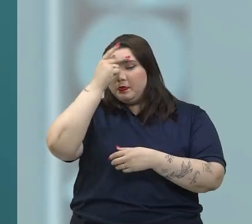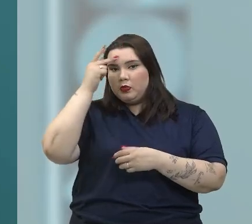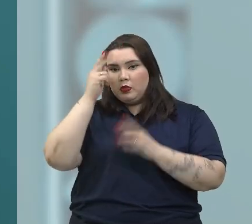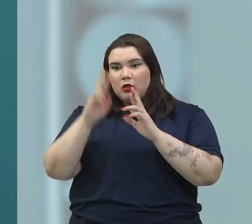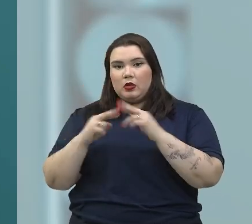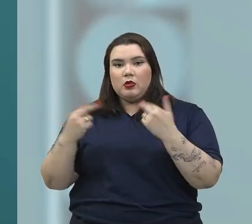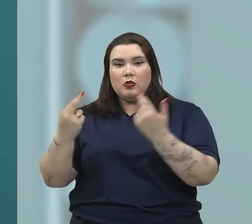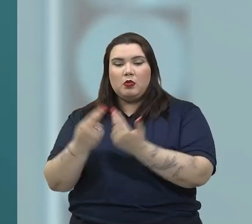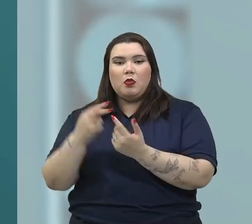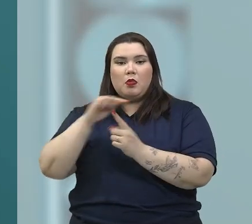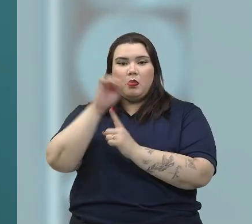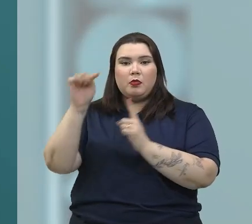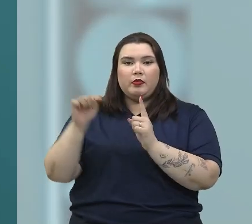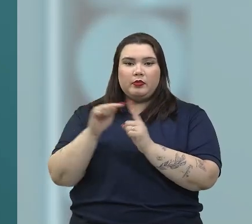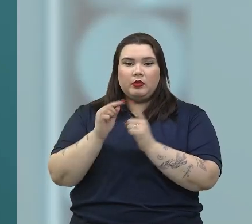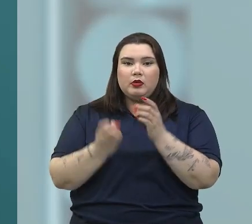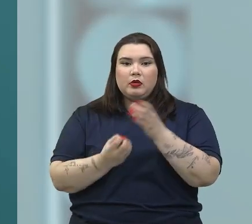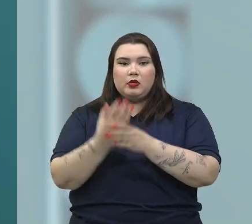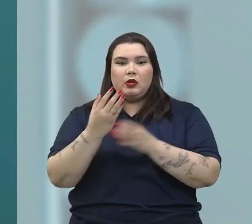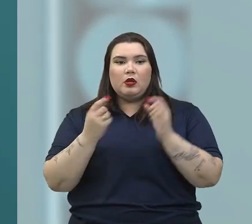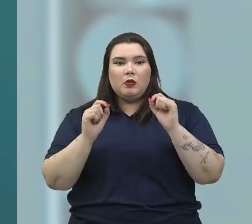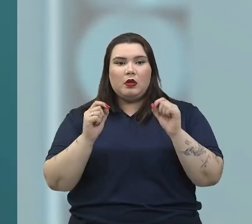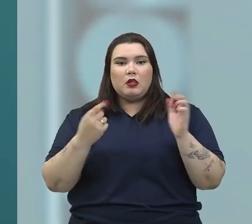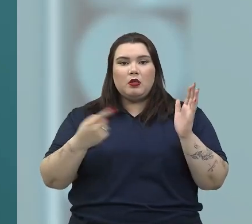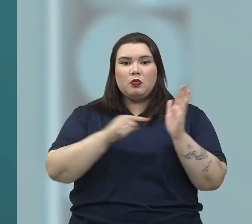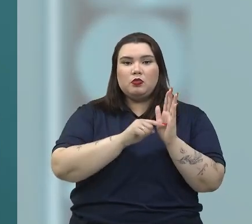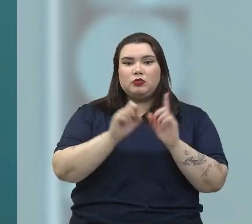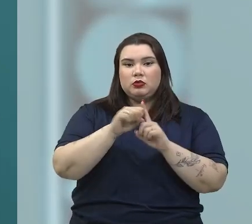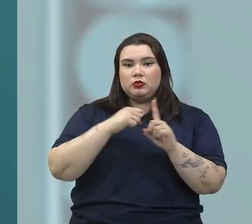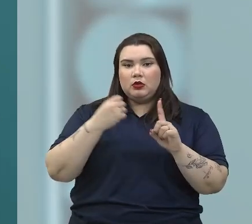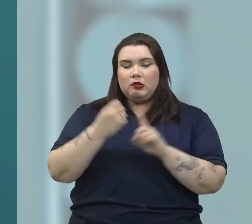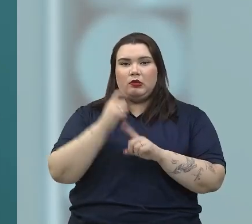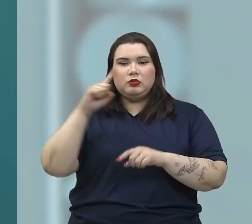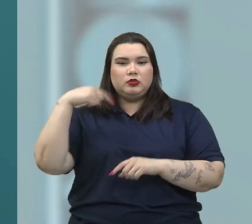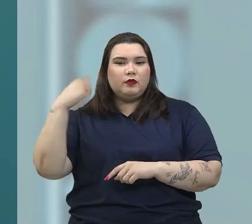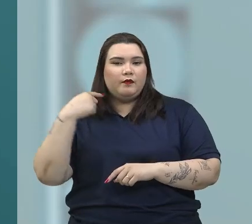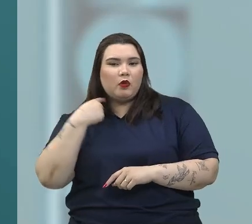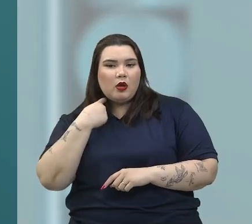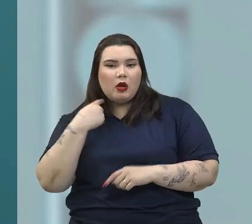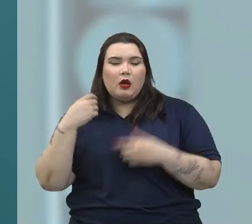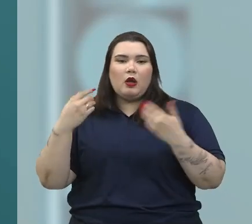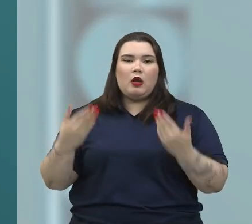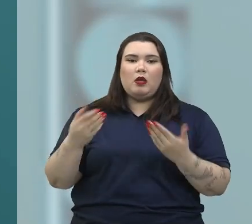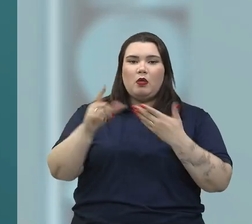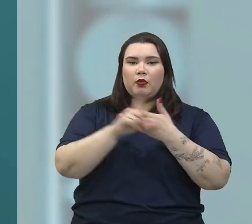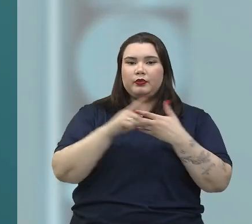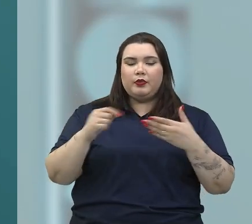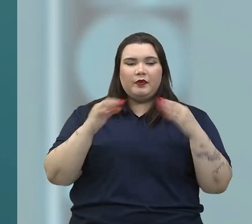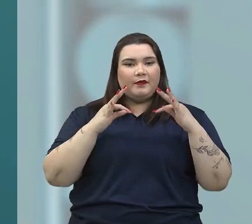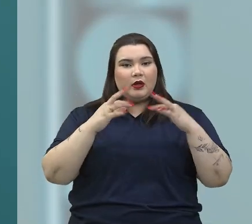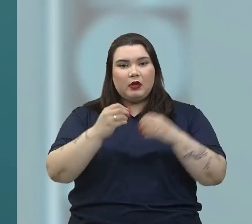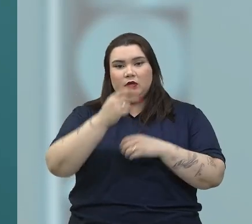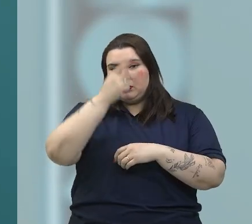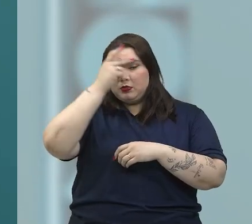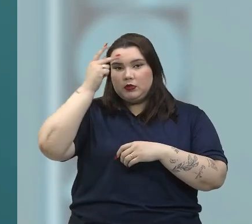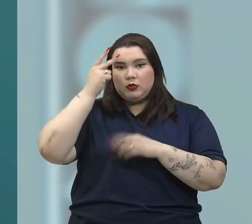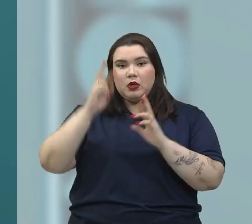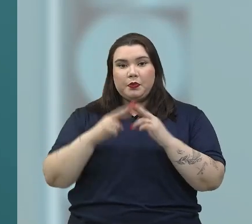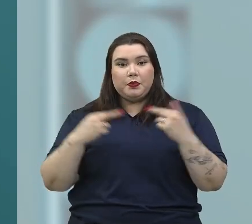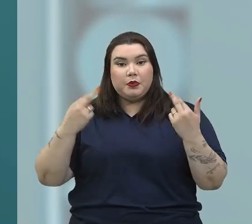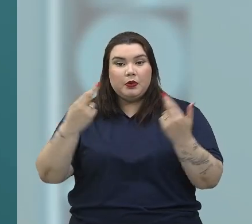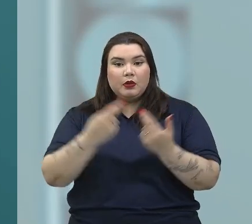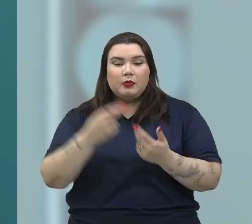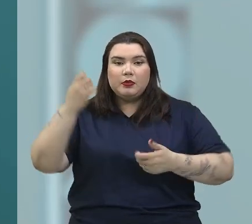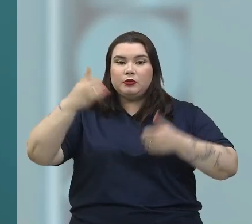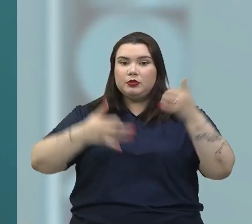como objetivo fazer denúncia social. Eram advogados, eram escritores, várias pessoas que se reuniam para